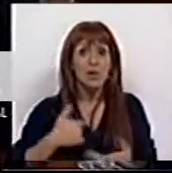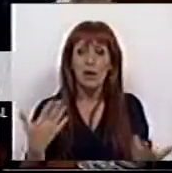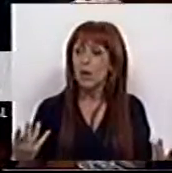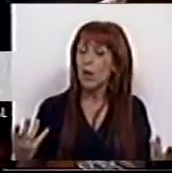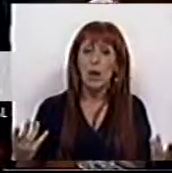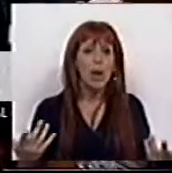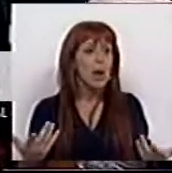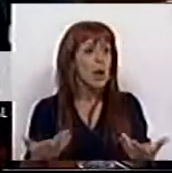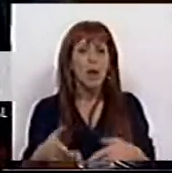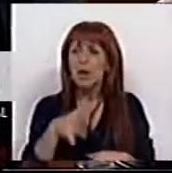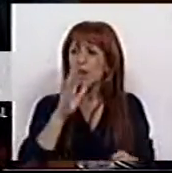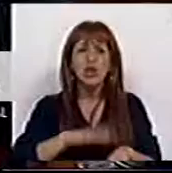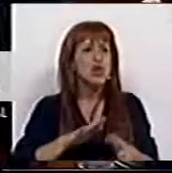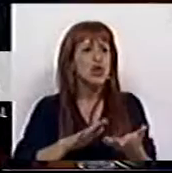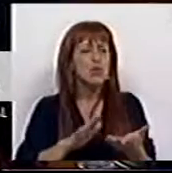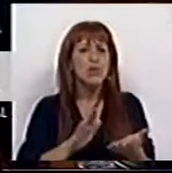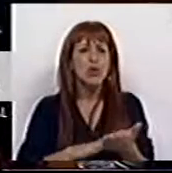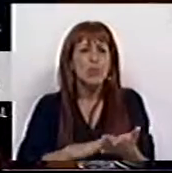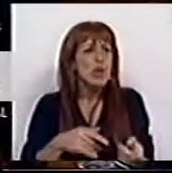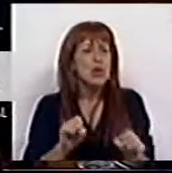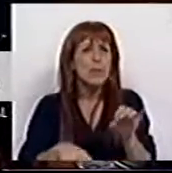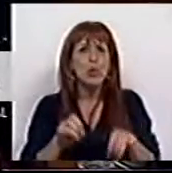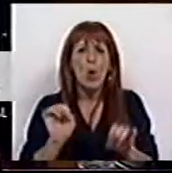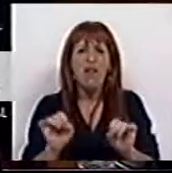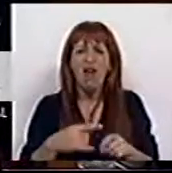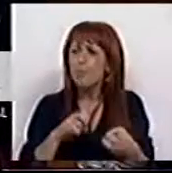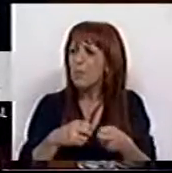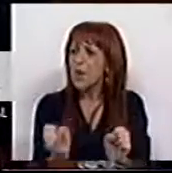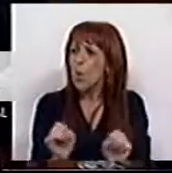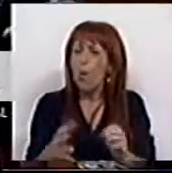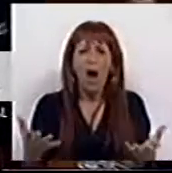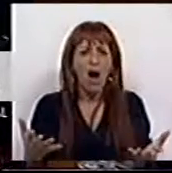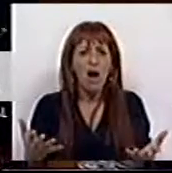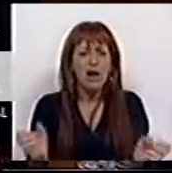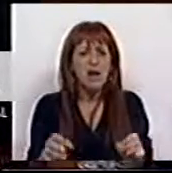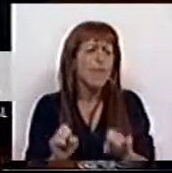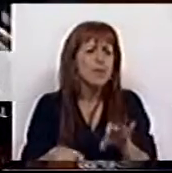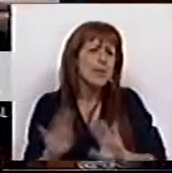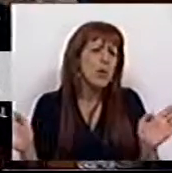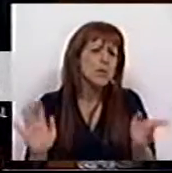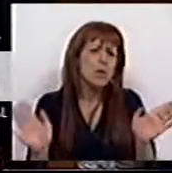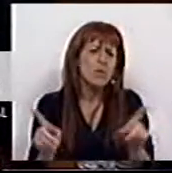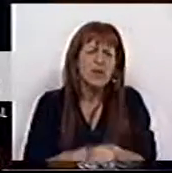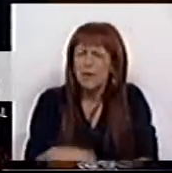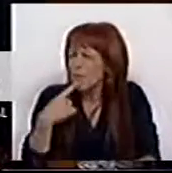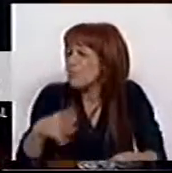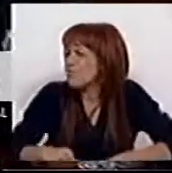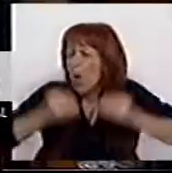façam este testemunho de que nada aconteceu e de que não houve problema nenhum e que nada se passou.